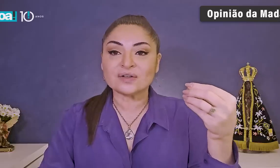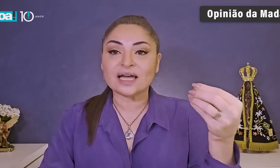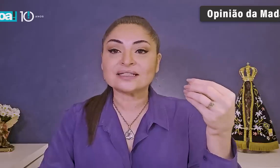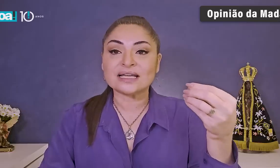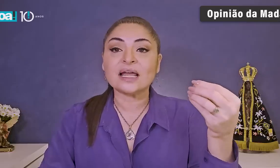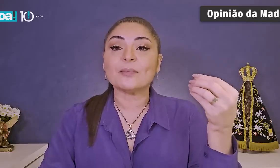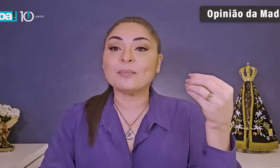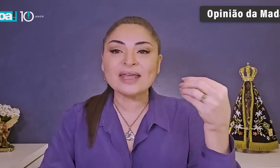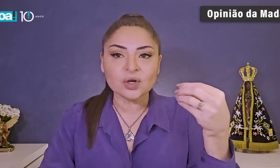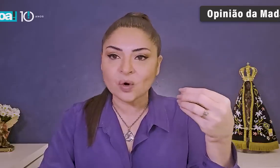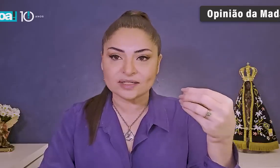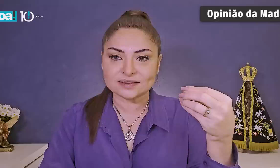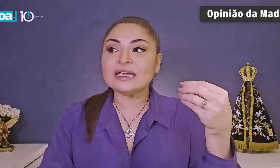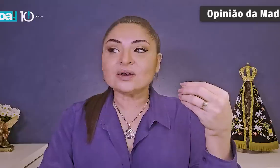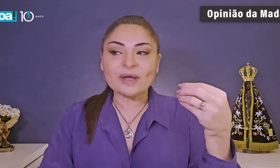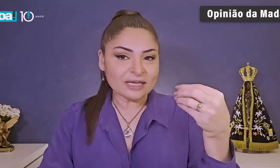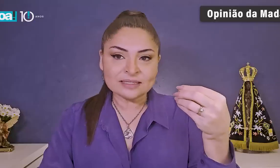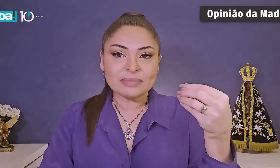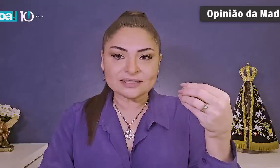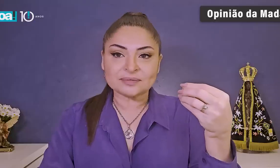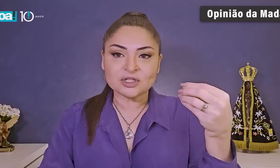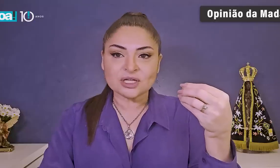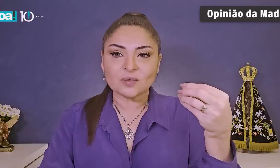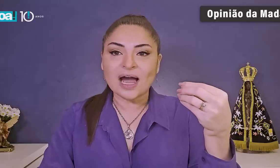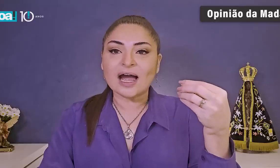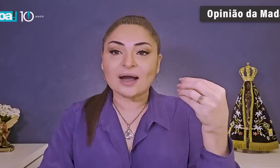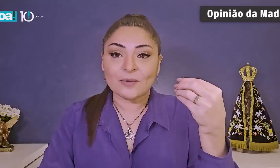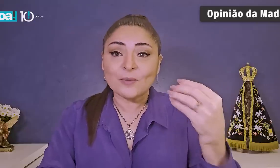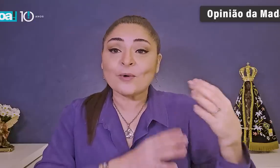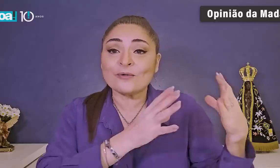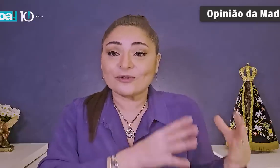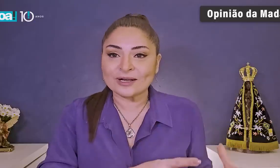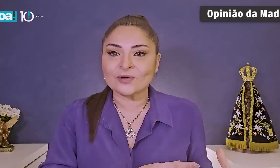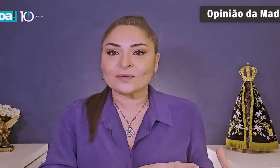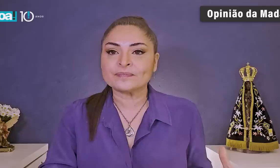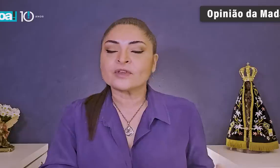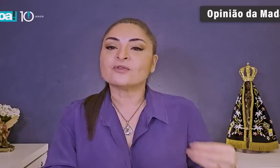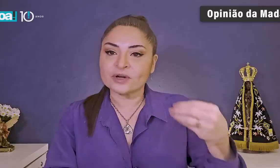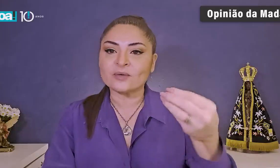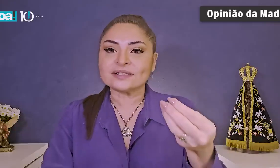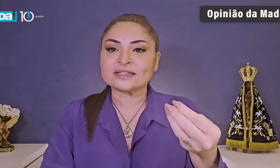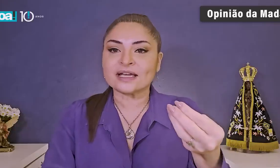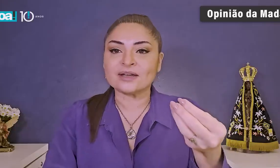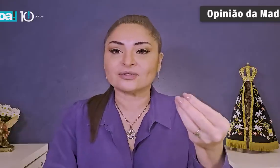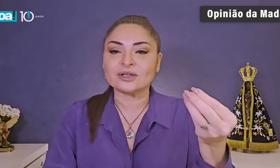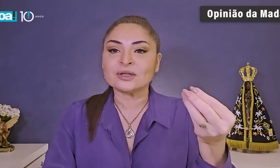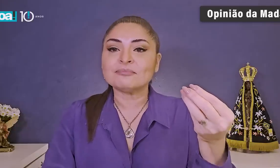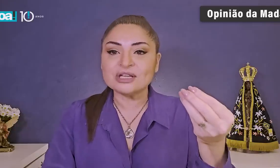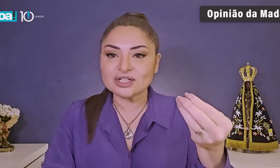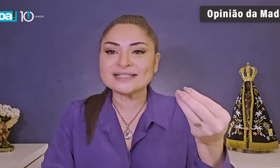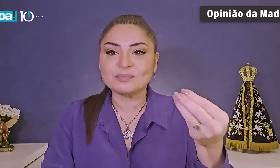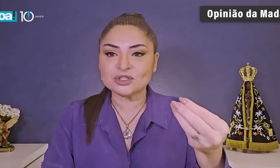dívidas aliviadas em bilhões. E não é porque as empresas pediram. O governo foi ao